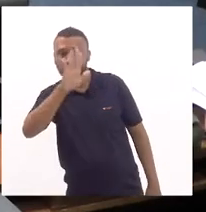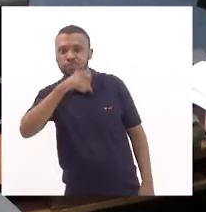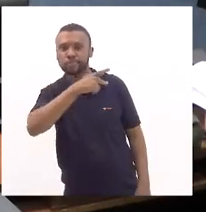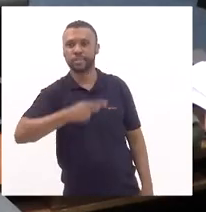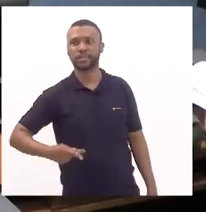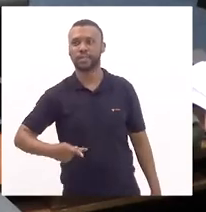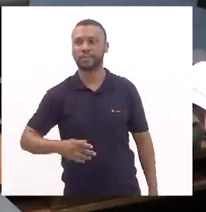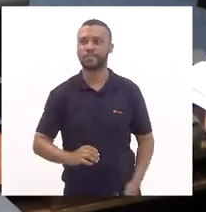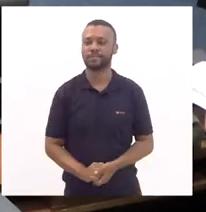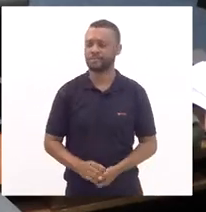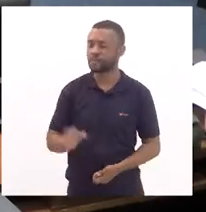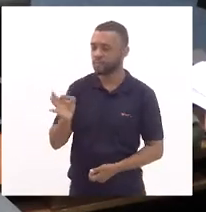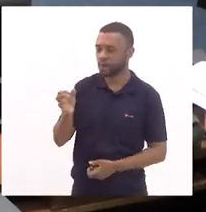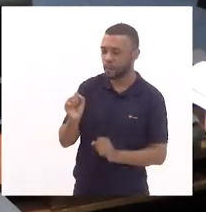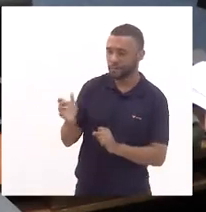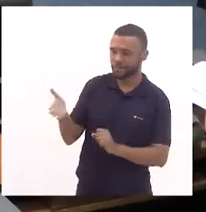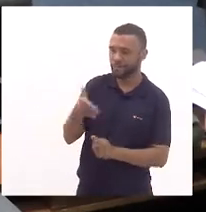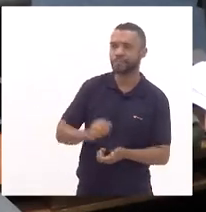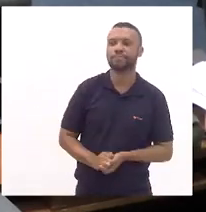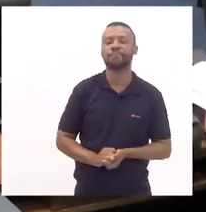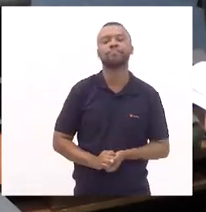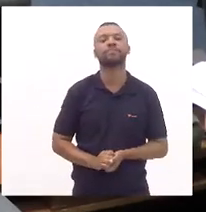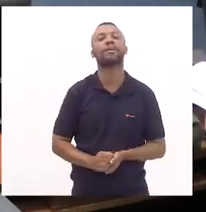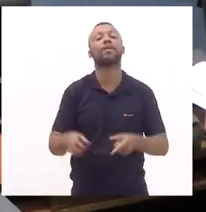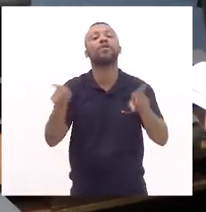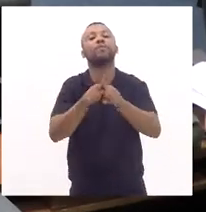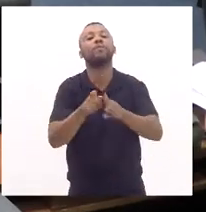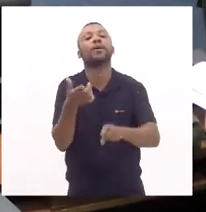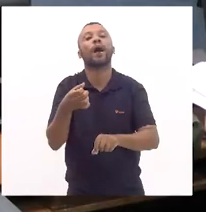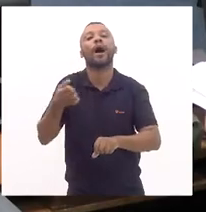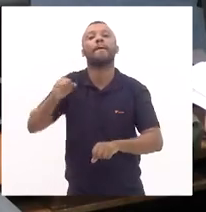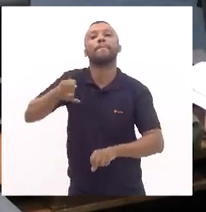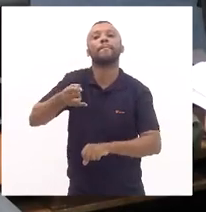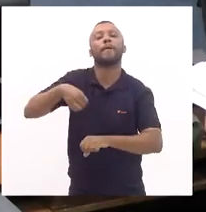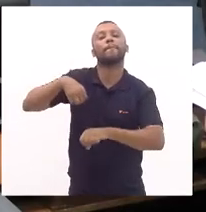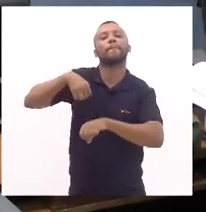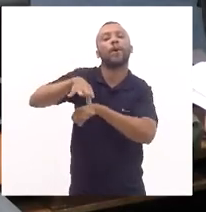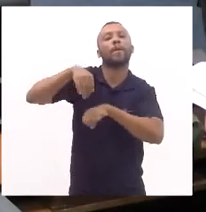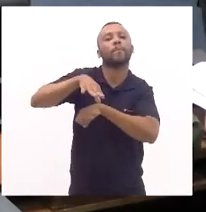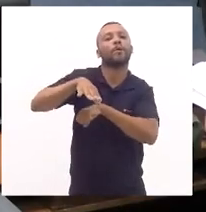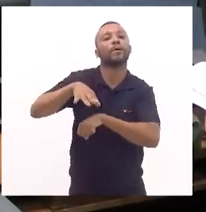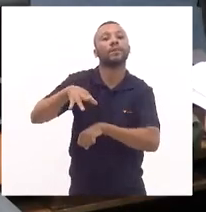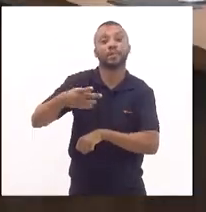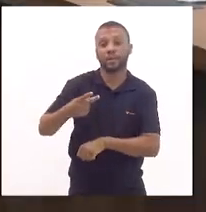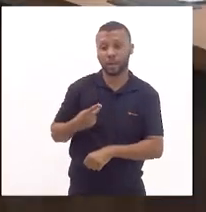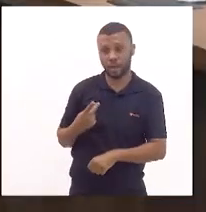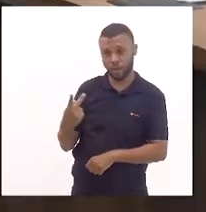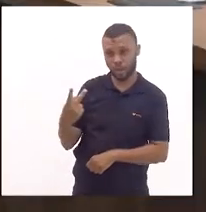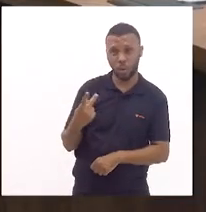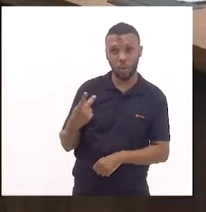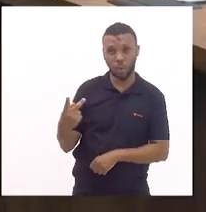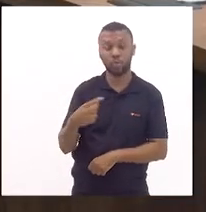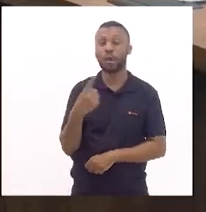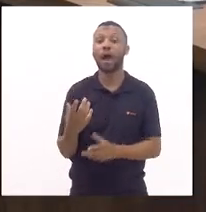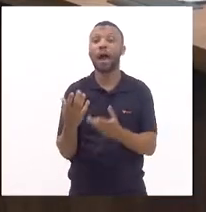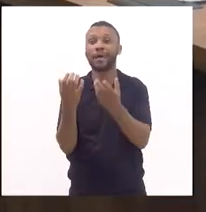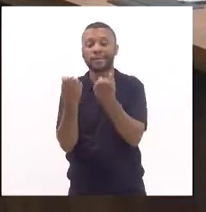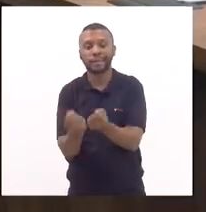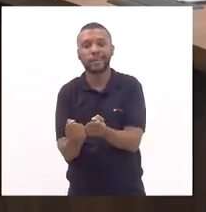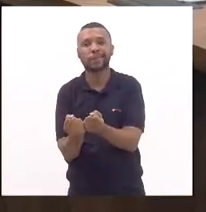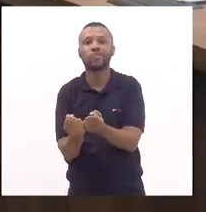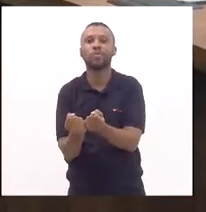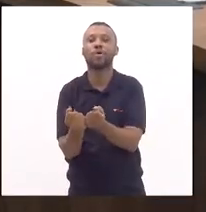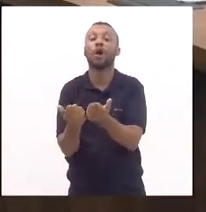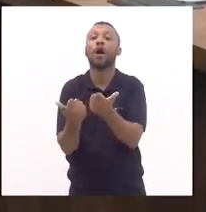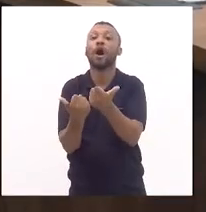Presidente. Sim. Eu quero dizer também que eu e o presidente aceitamos com